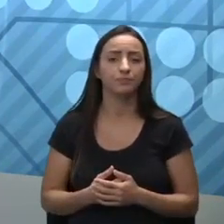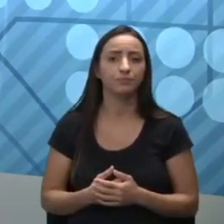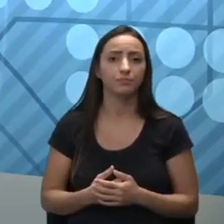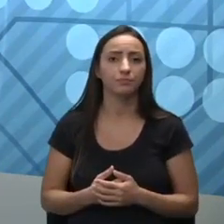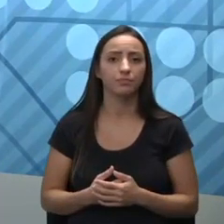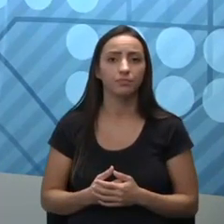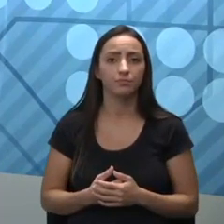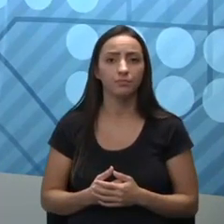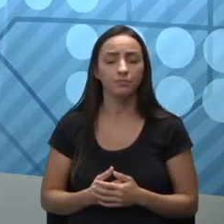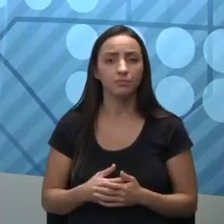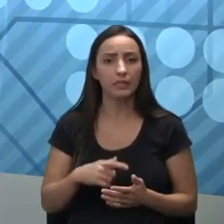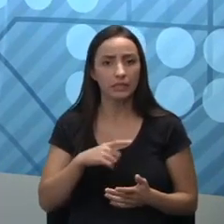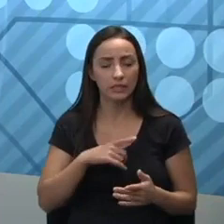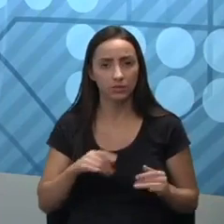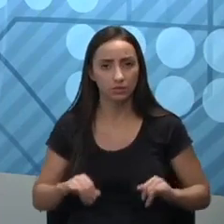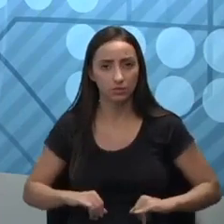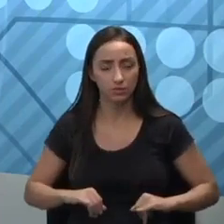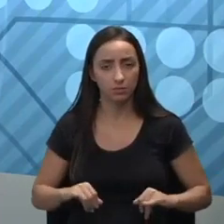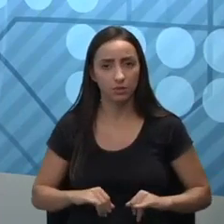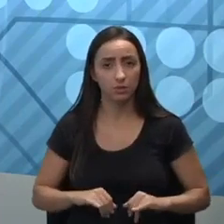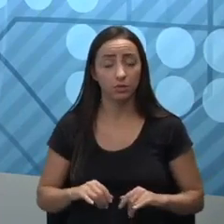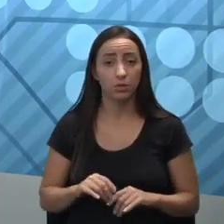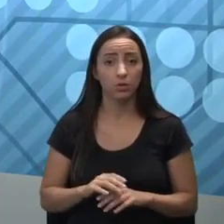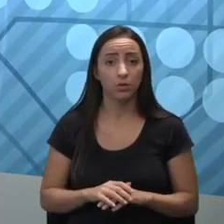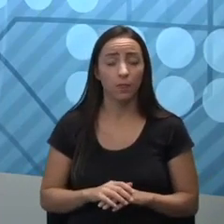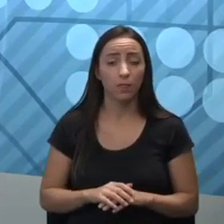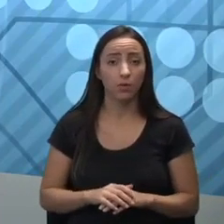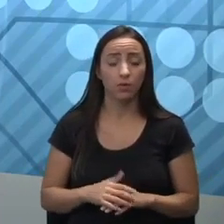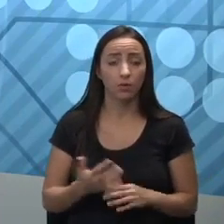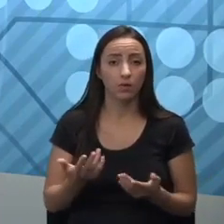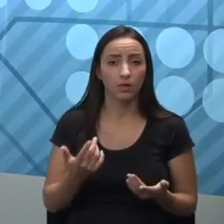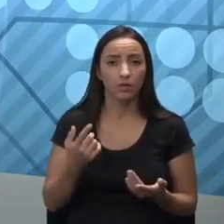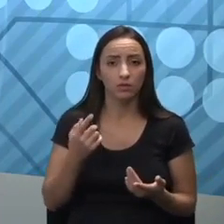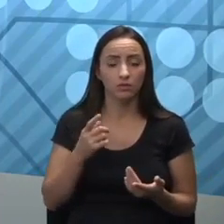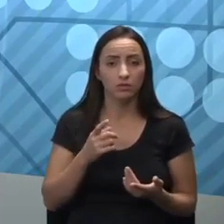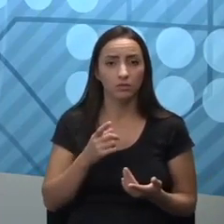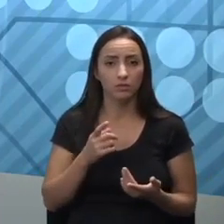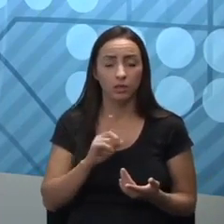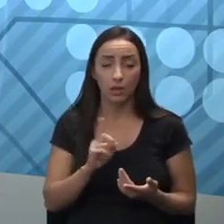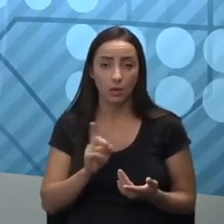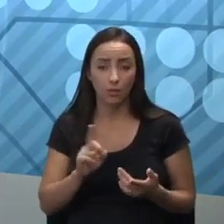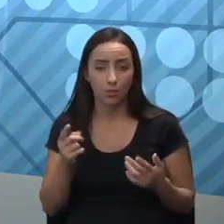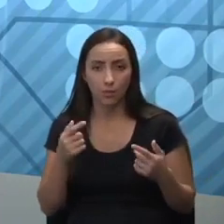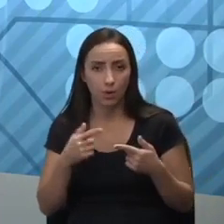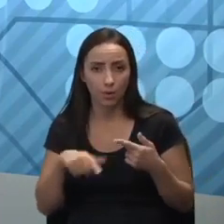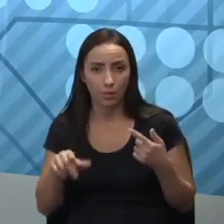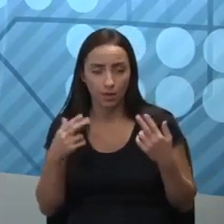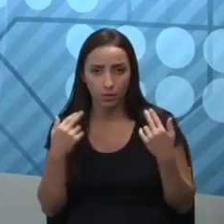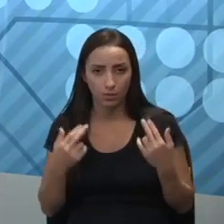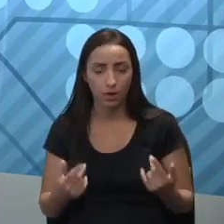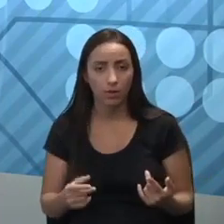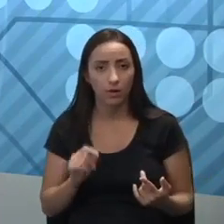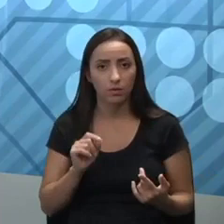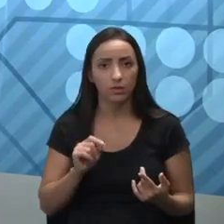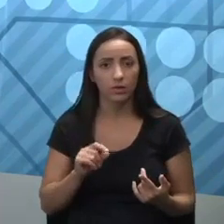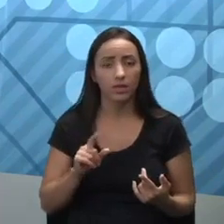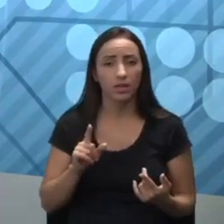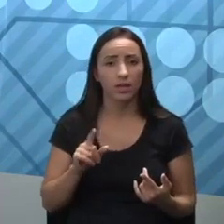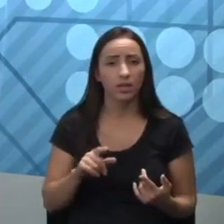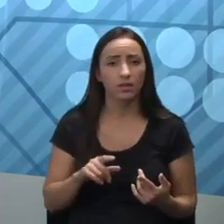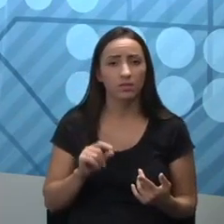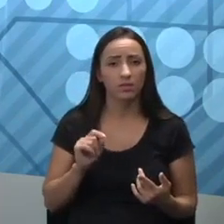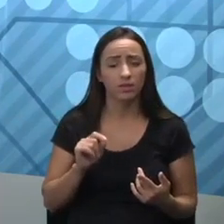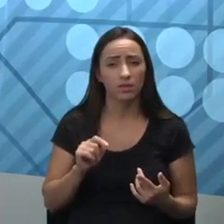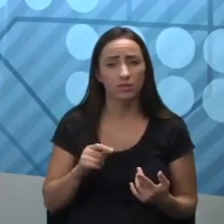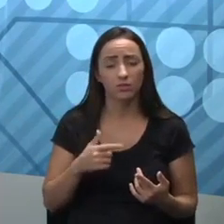trabalho ter esse sofrimento. Né? O que não é normal, o que não é saudável é quando seus recursos se esgotam